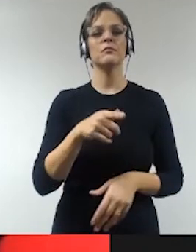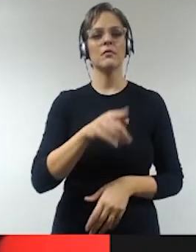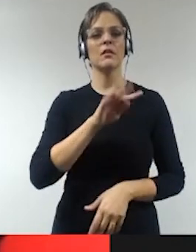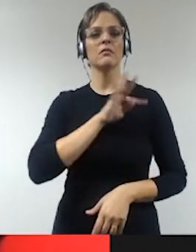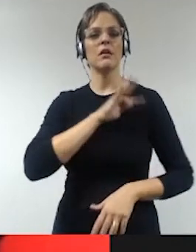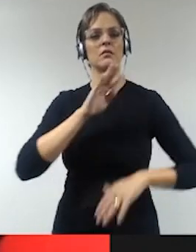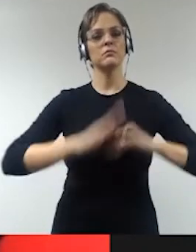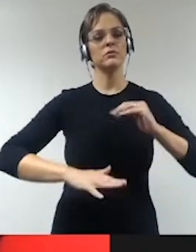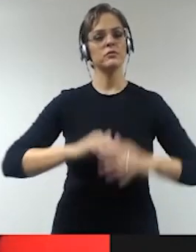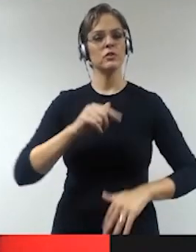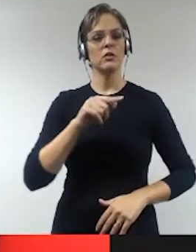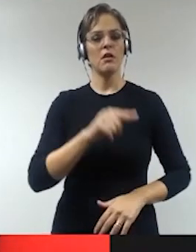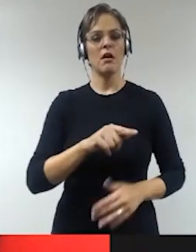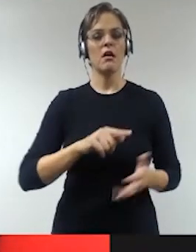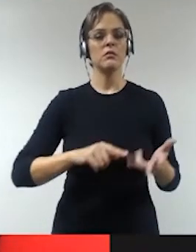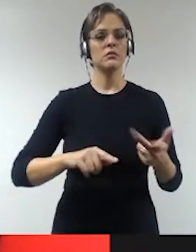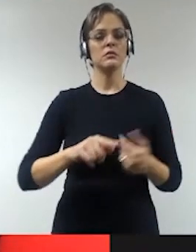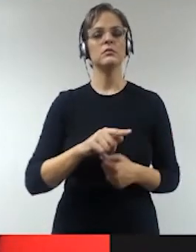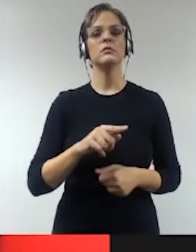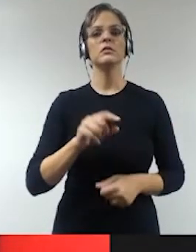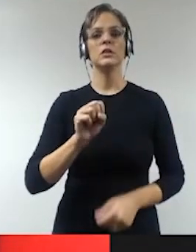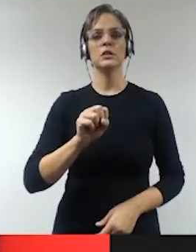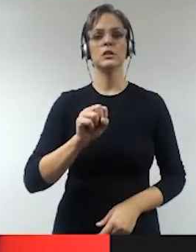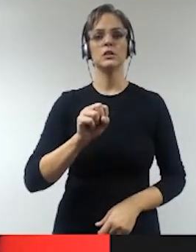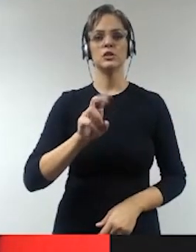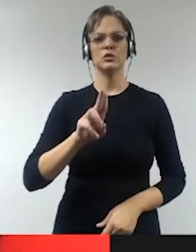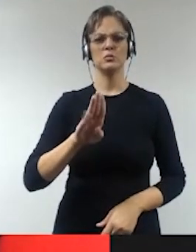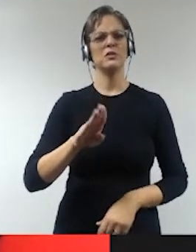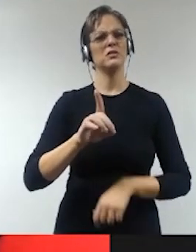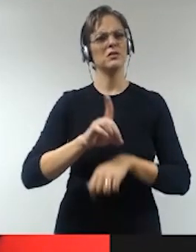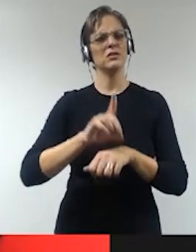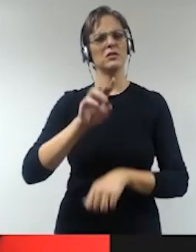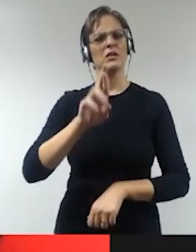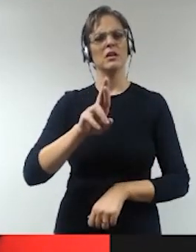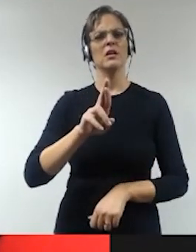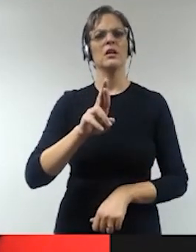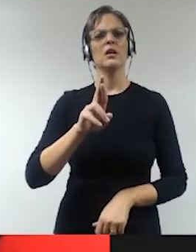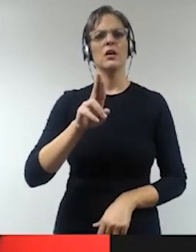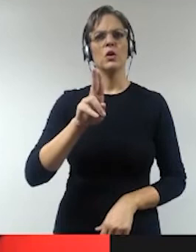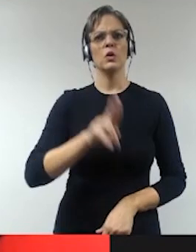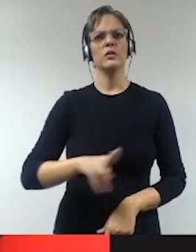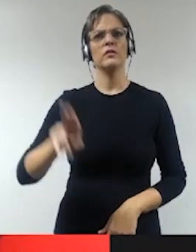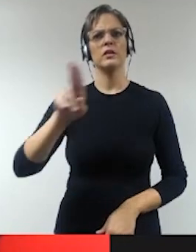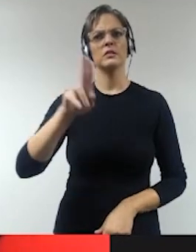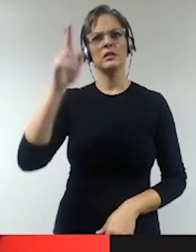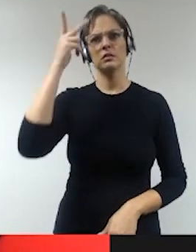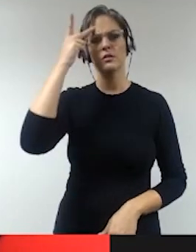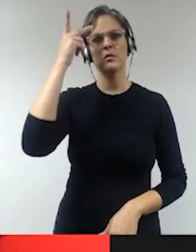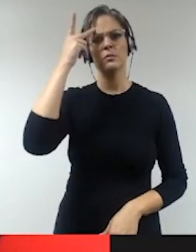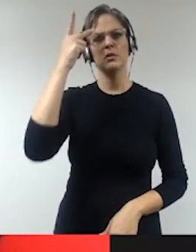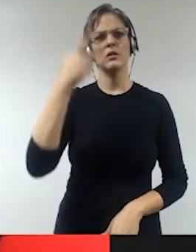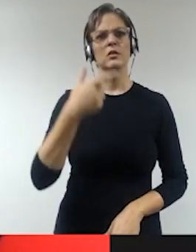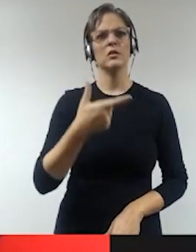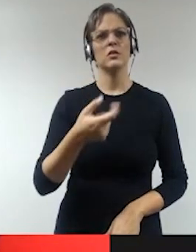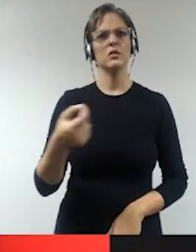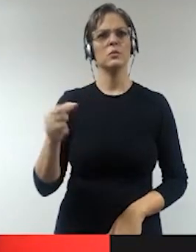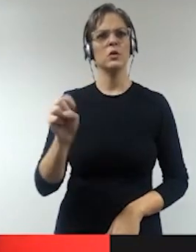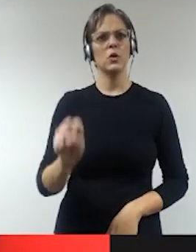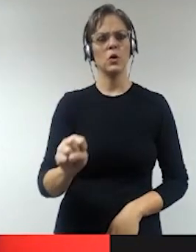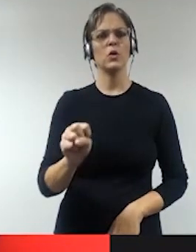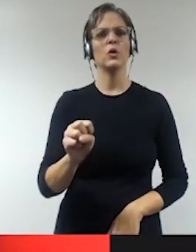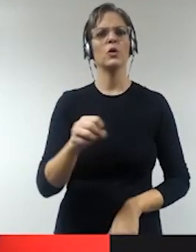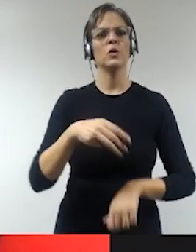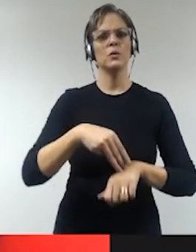qualificações profissionais. Possui doutorado em Direito pela Pontifícia Universidade Católica de São Paulo, em 2008,